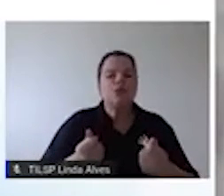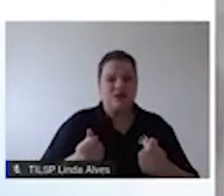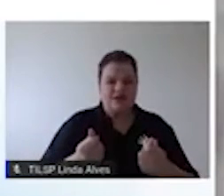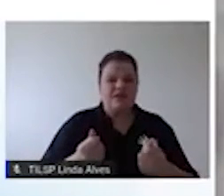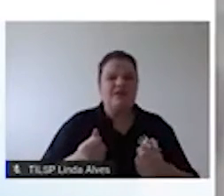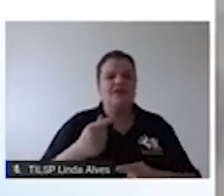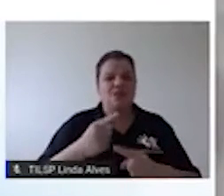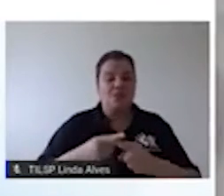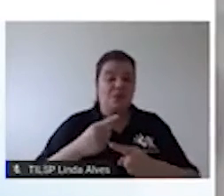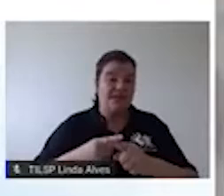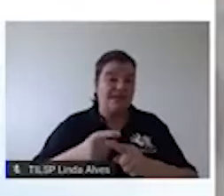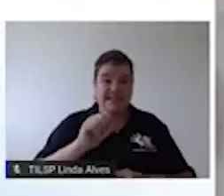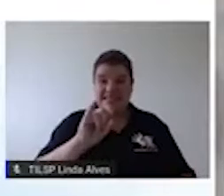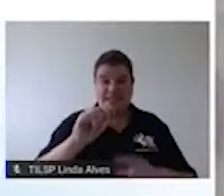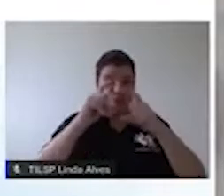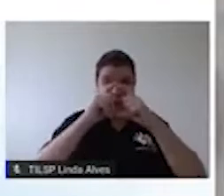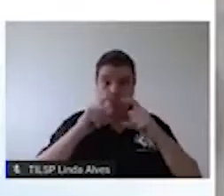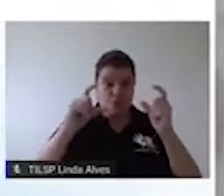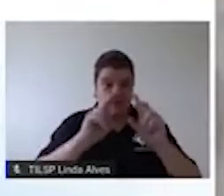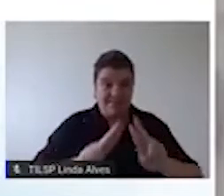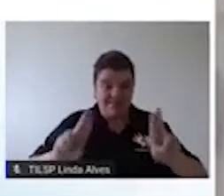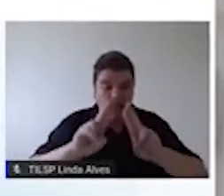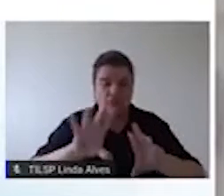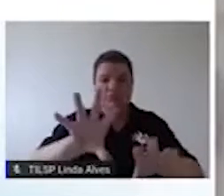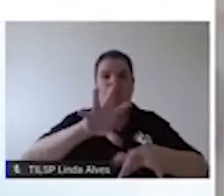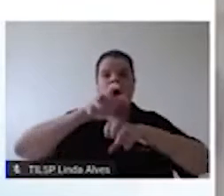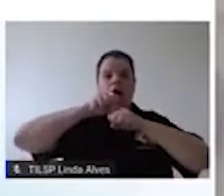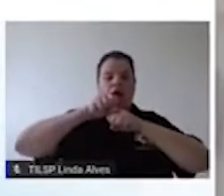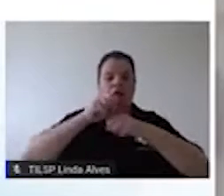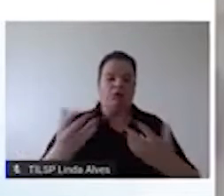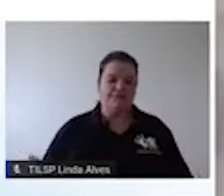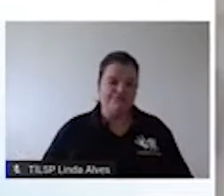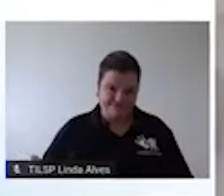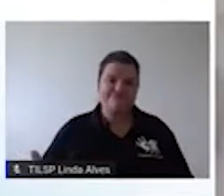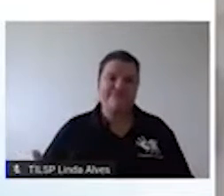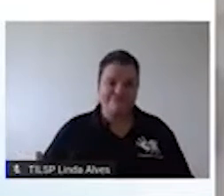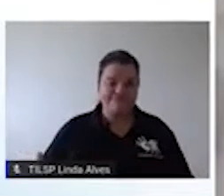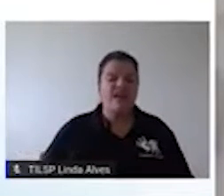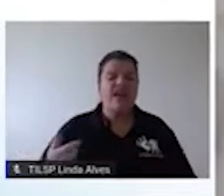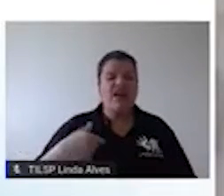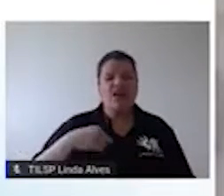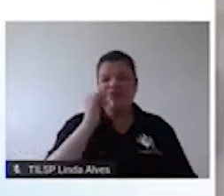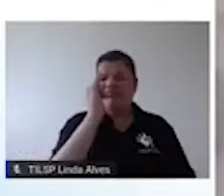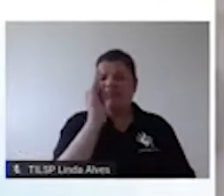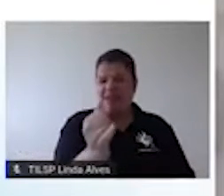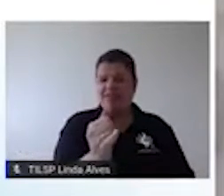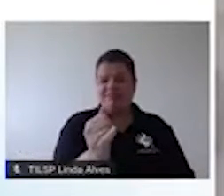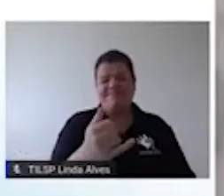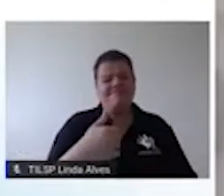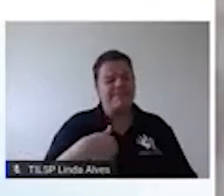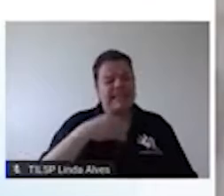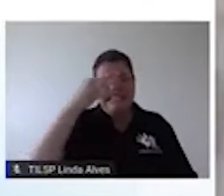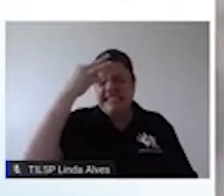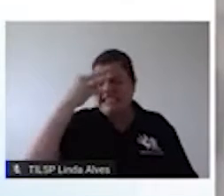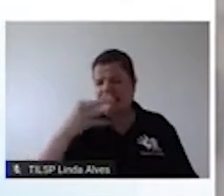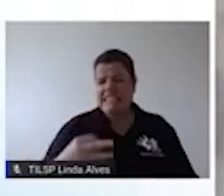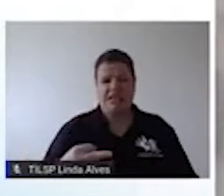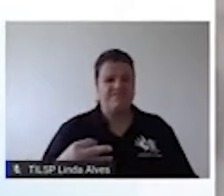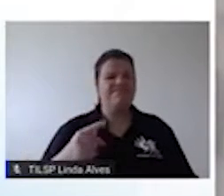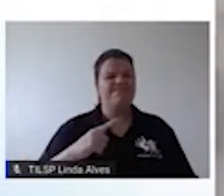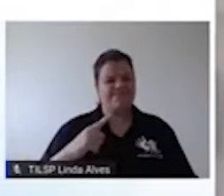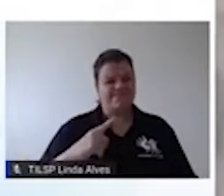do que se você não usa máscara. Então, o que eu posso dizer é que certamente, não é, isso